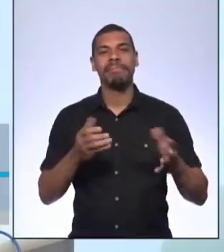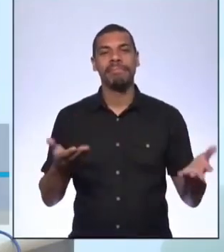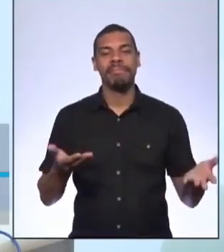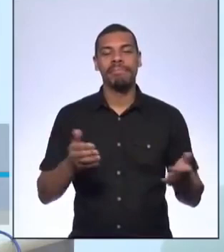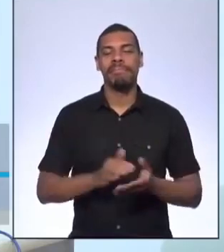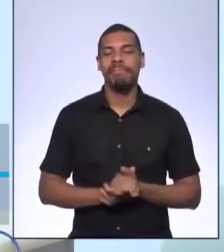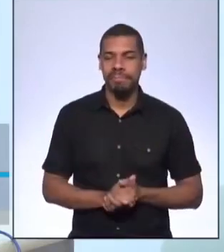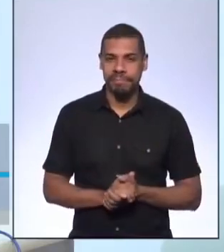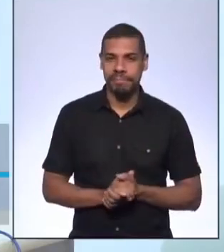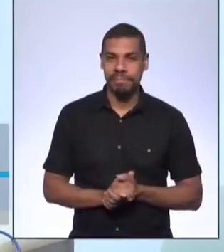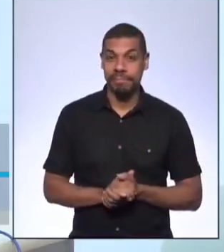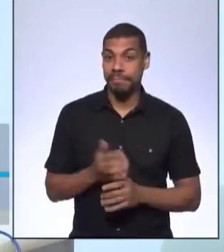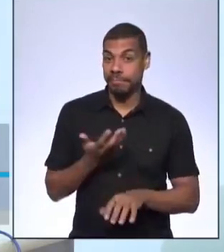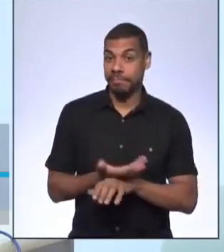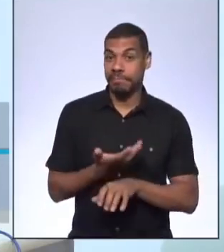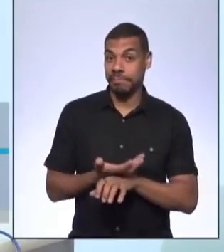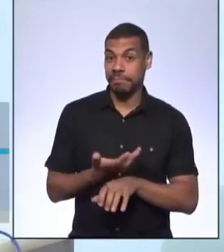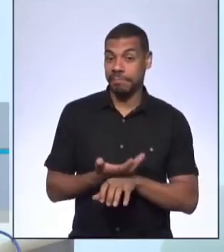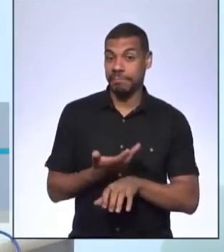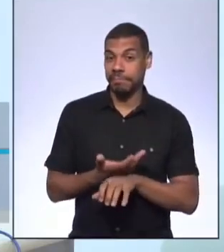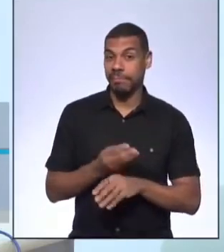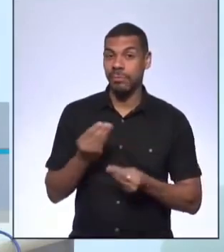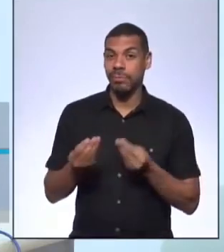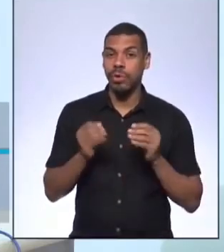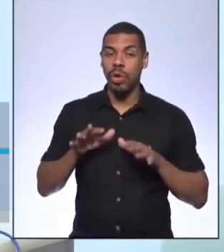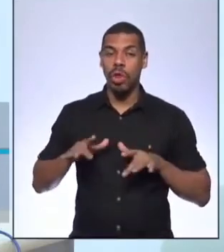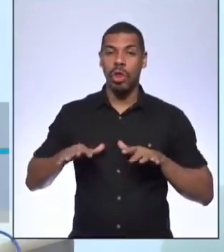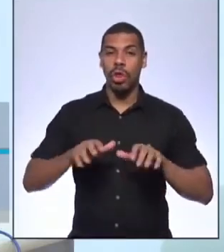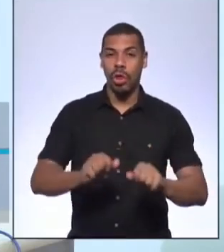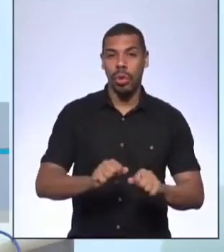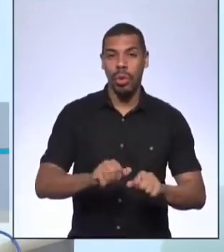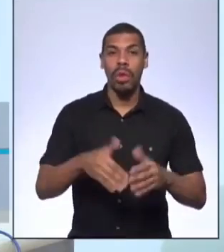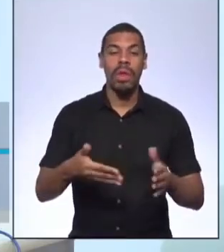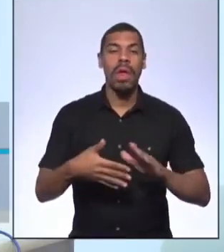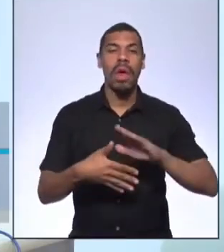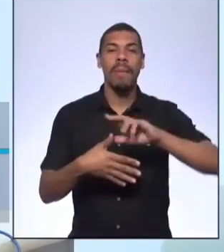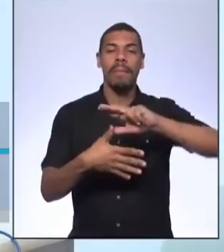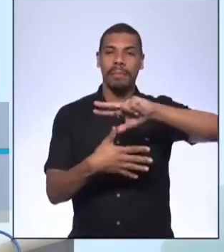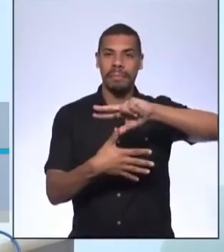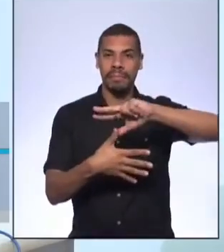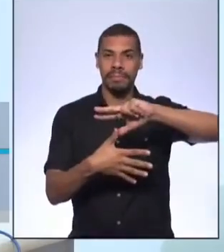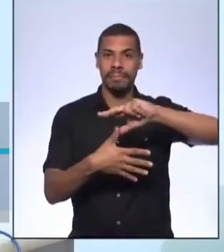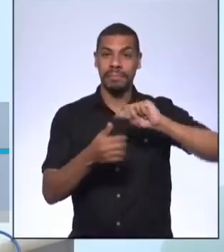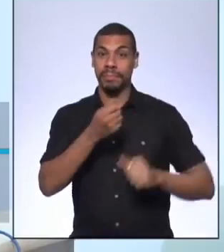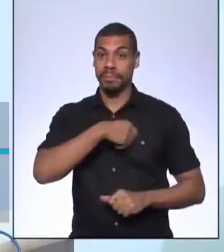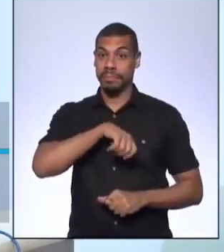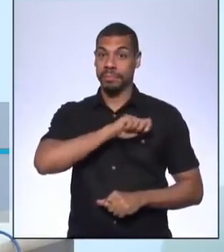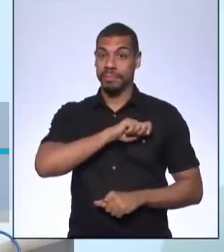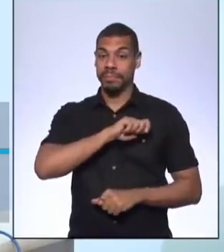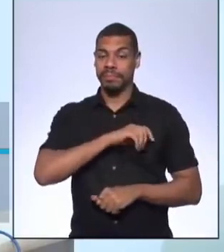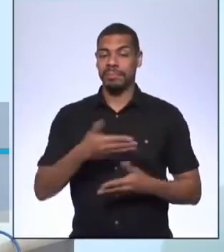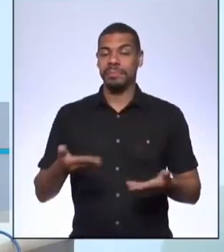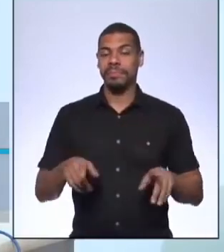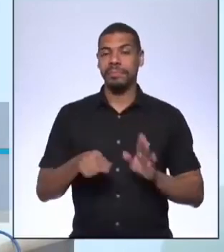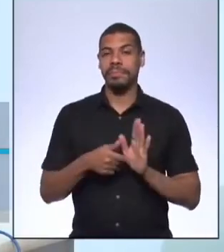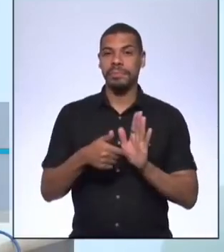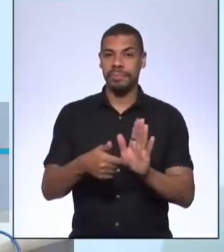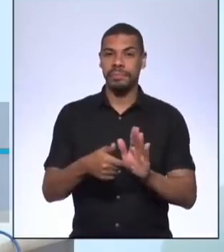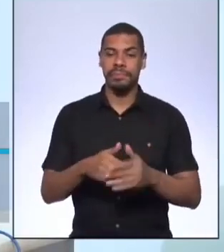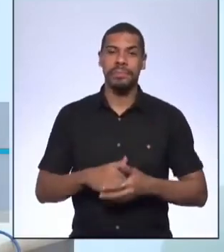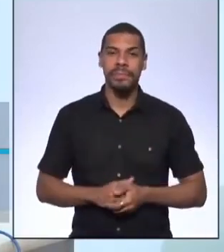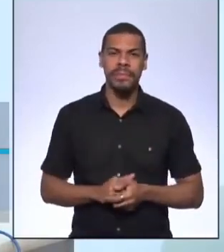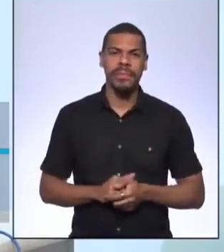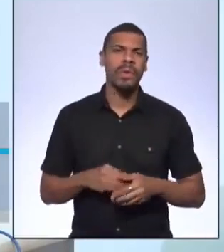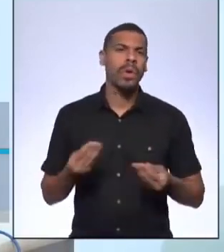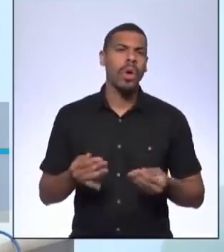aqui para vocês uma aula sobre a colonização na América Espanhola, na obra de Diego Rivera.